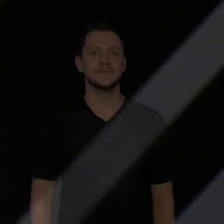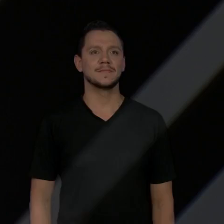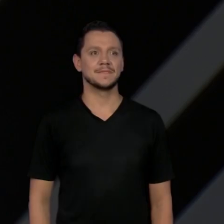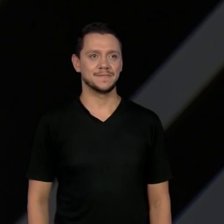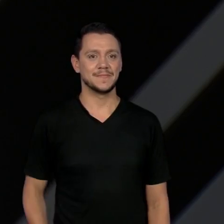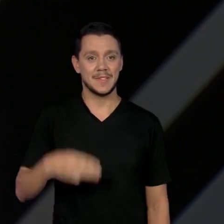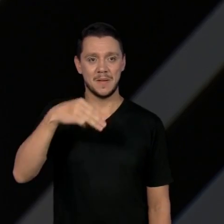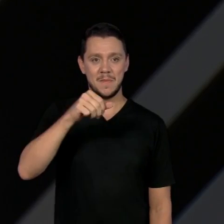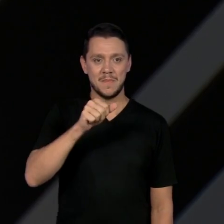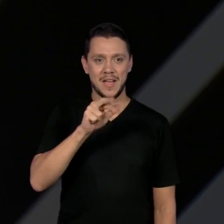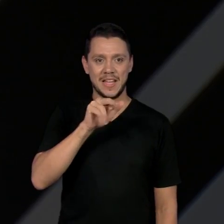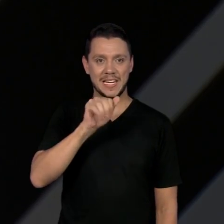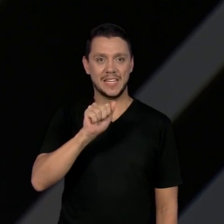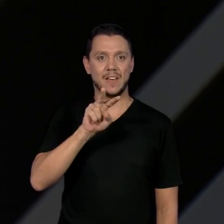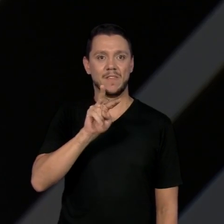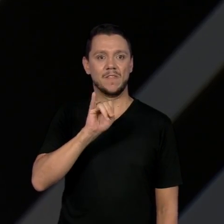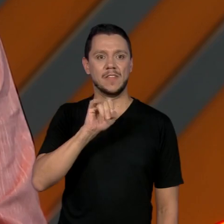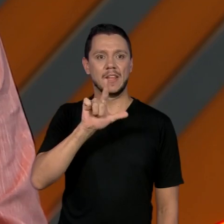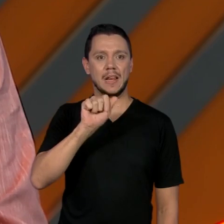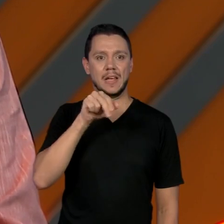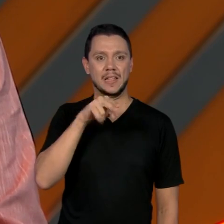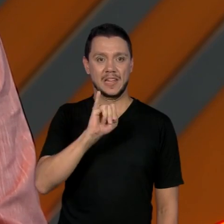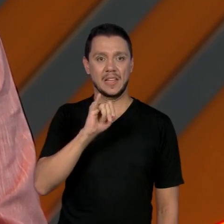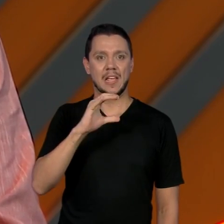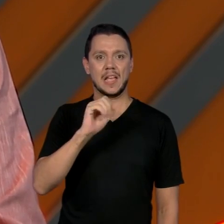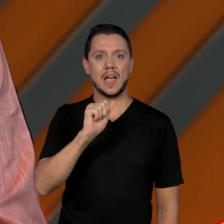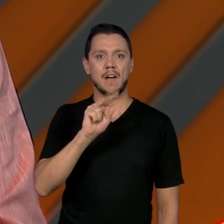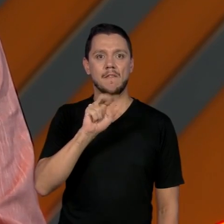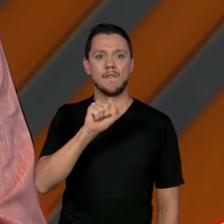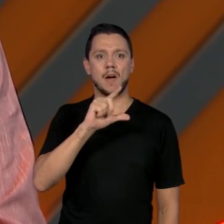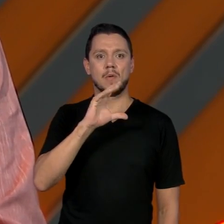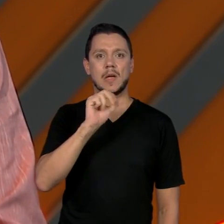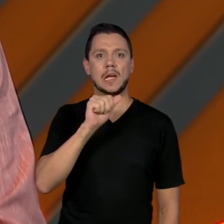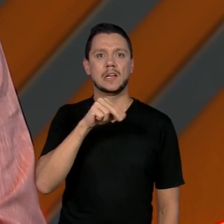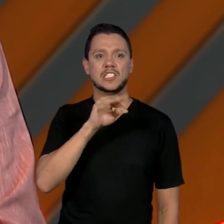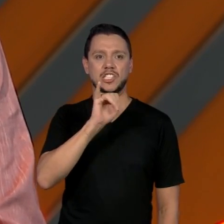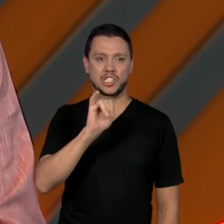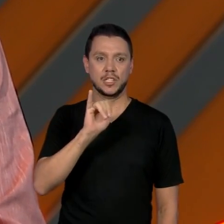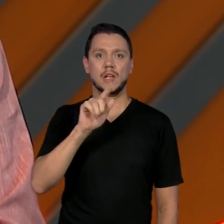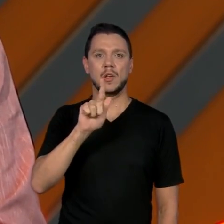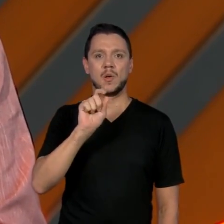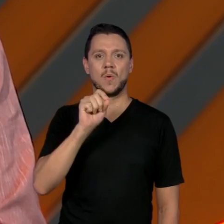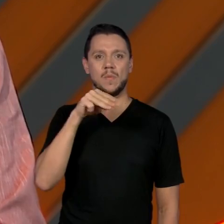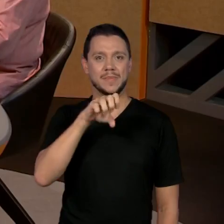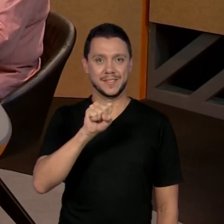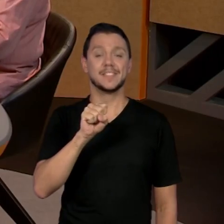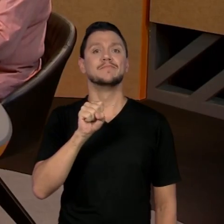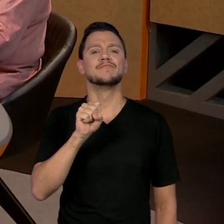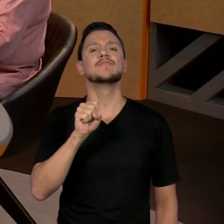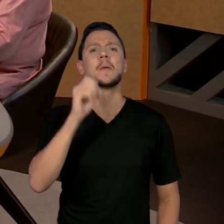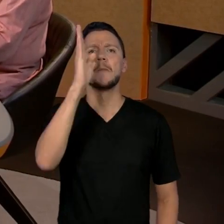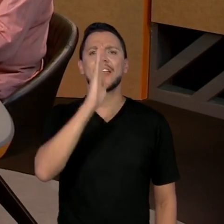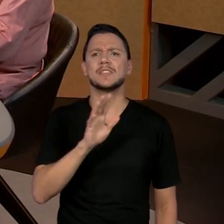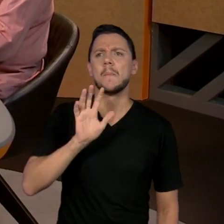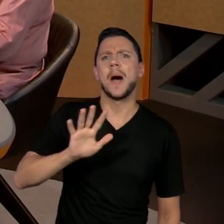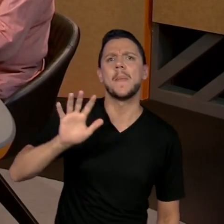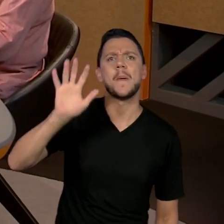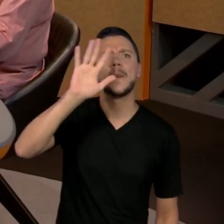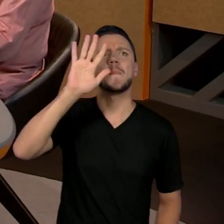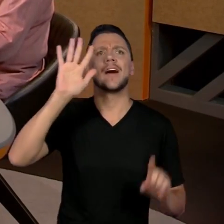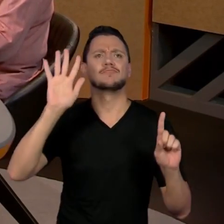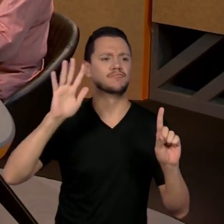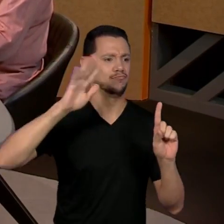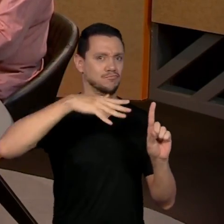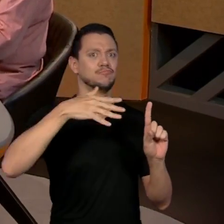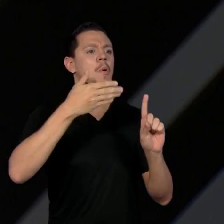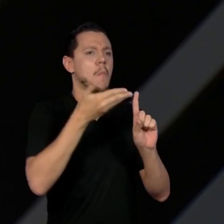Maria Vilane Cavalcante Gomes é quem hoje mostra a cara para o Brasil. Maria, seja muito